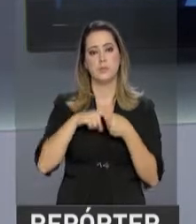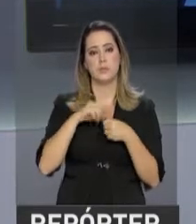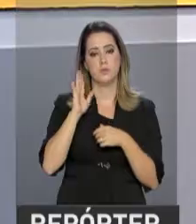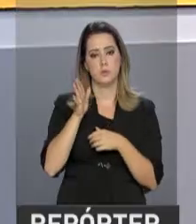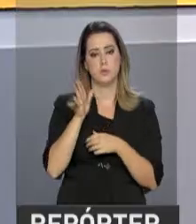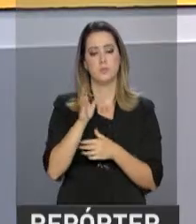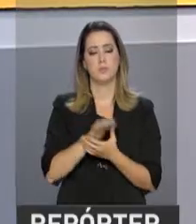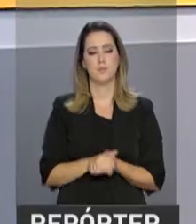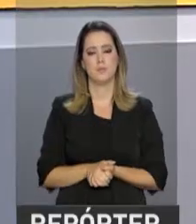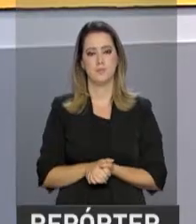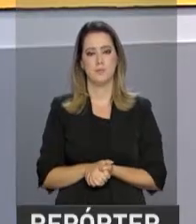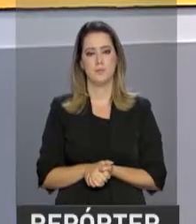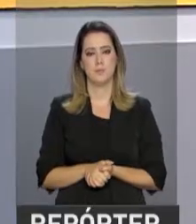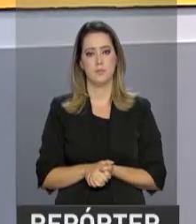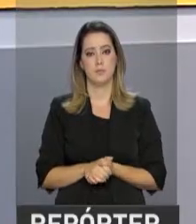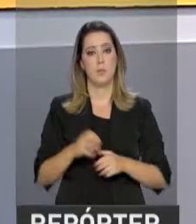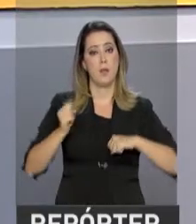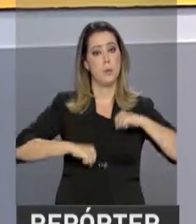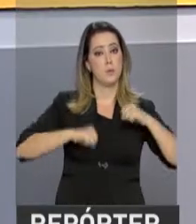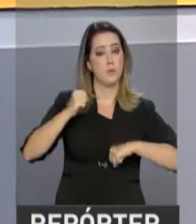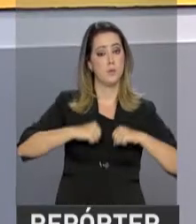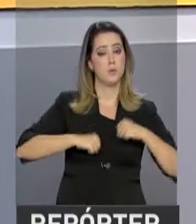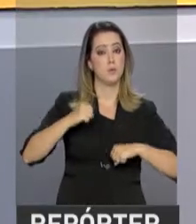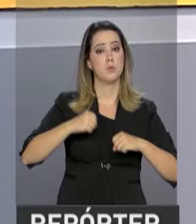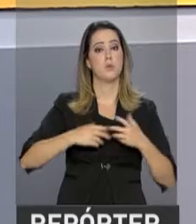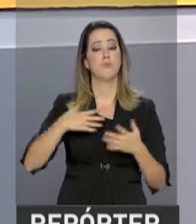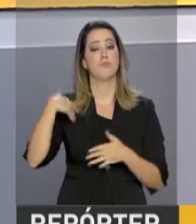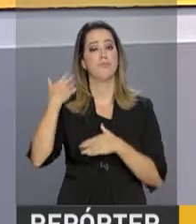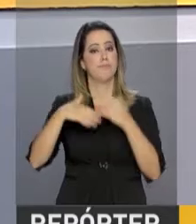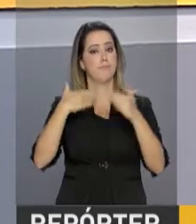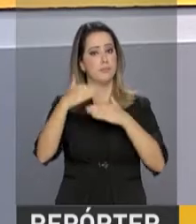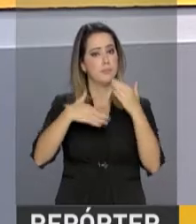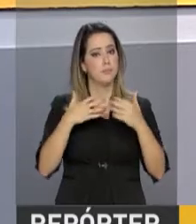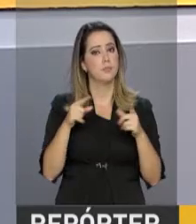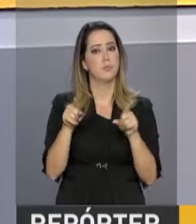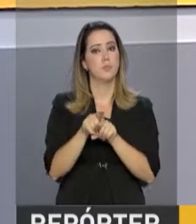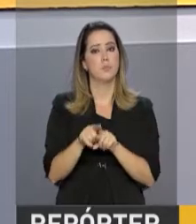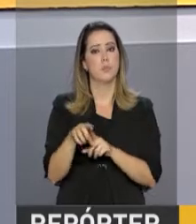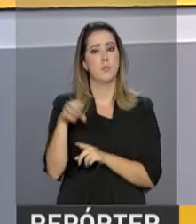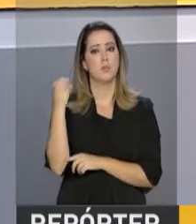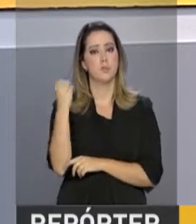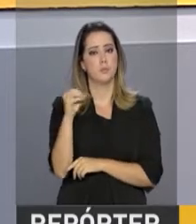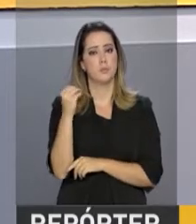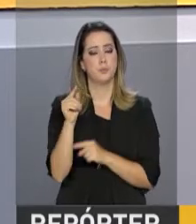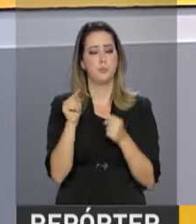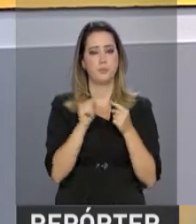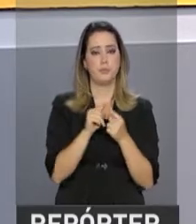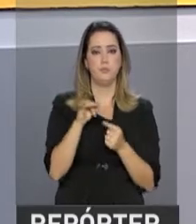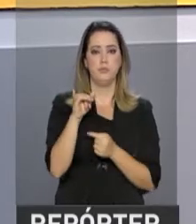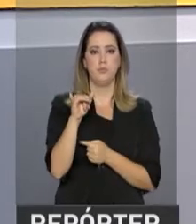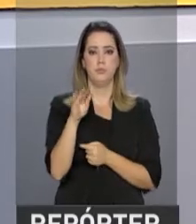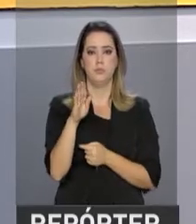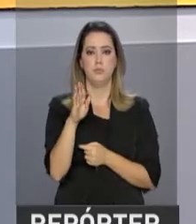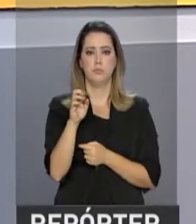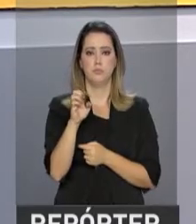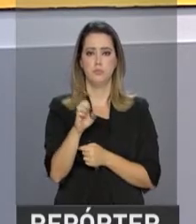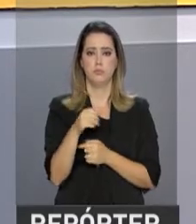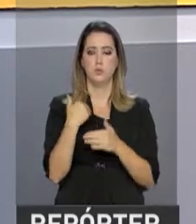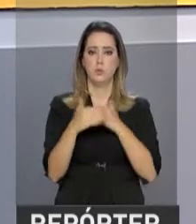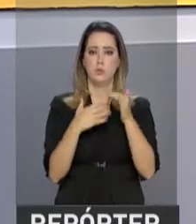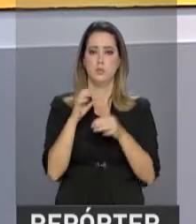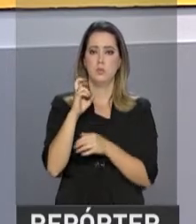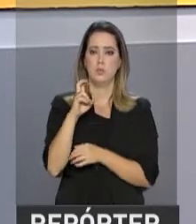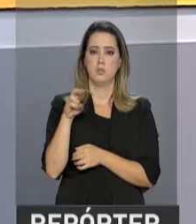pouco a produção industrial brasileira segue registrando avanços em outubro de acordo com o ibge o crescimento foi de